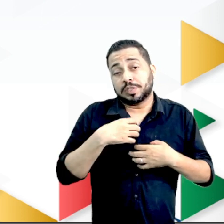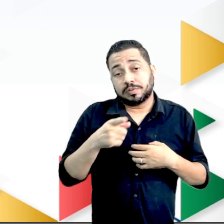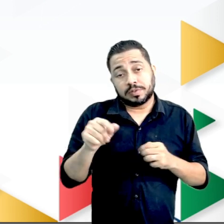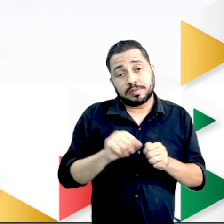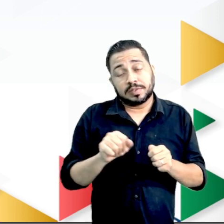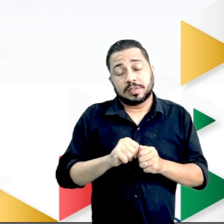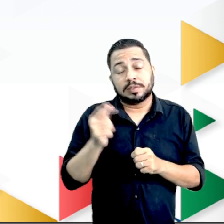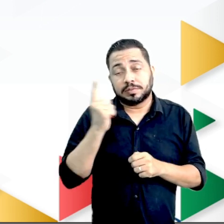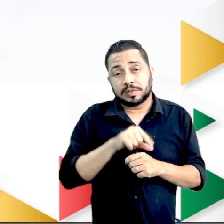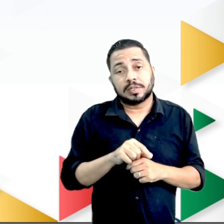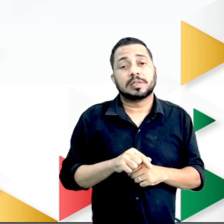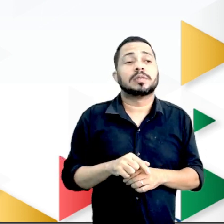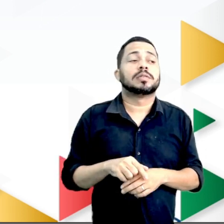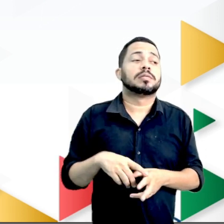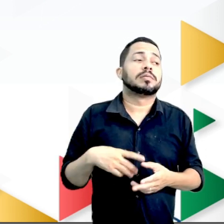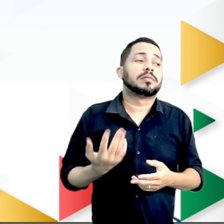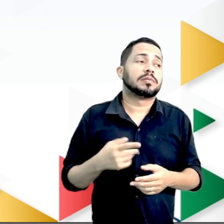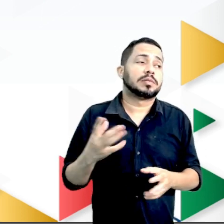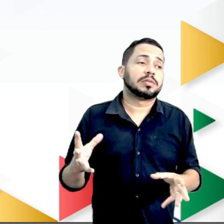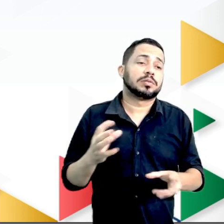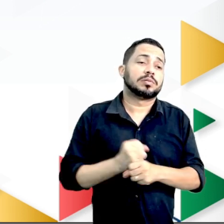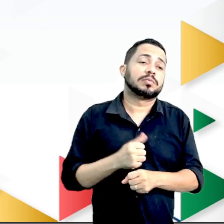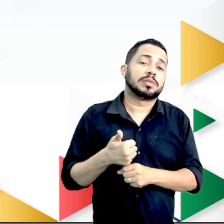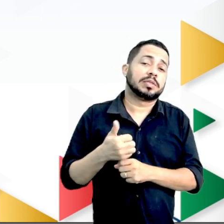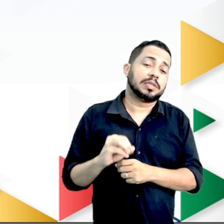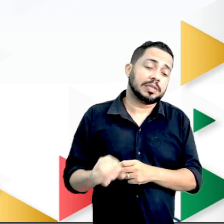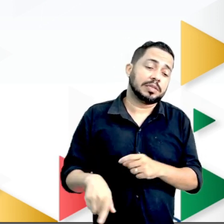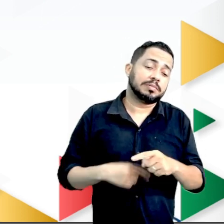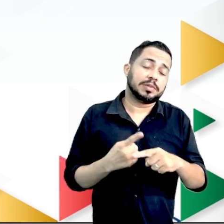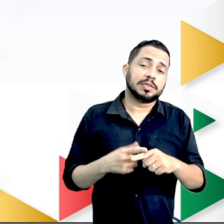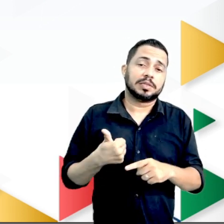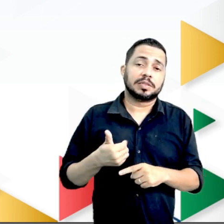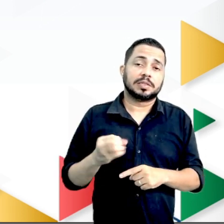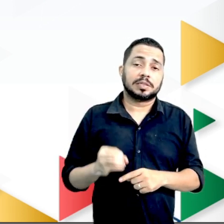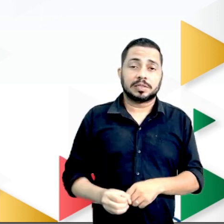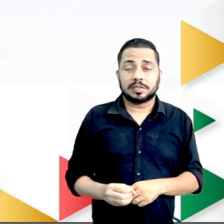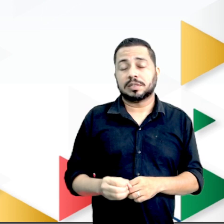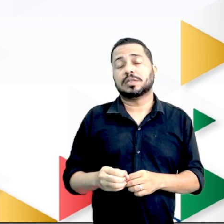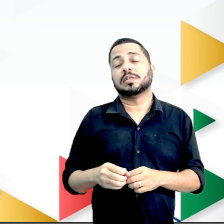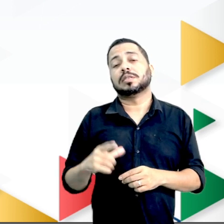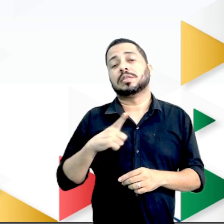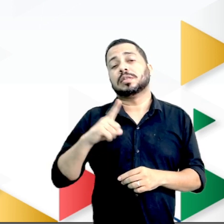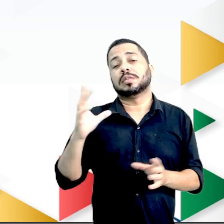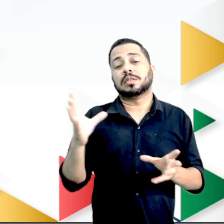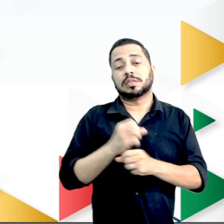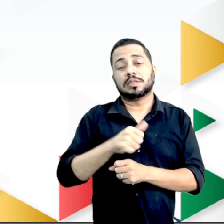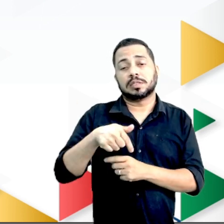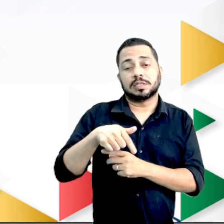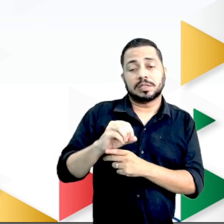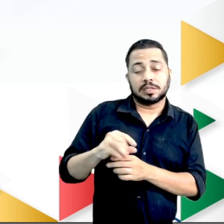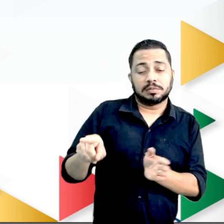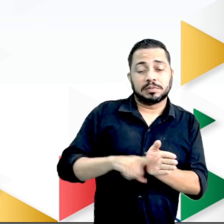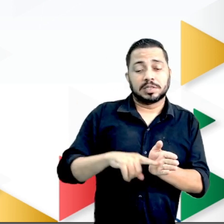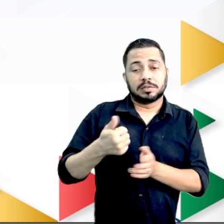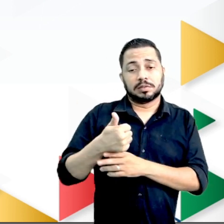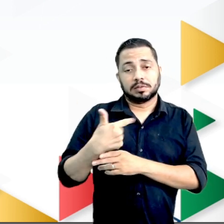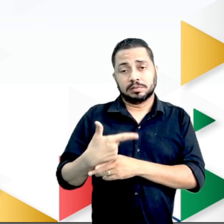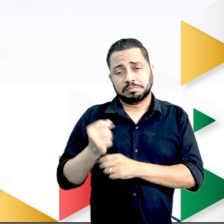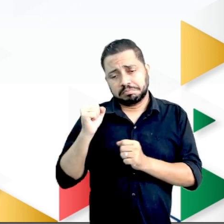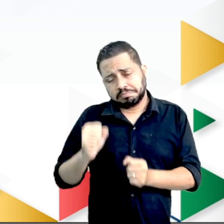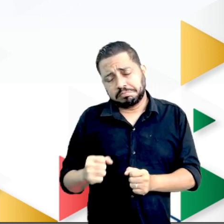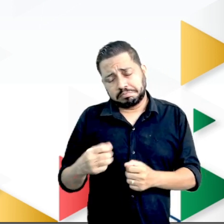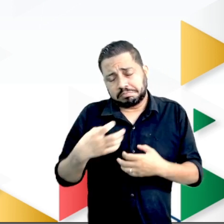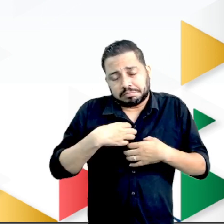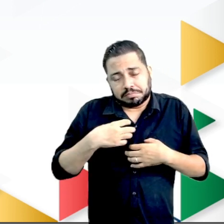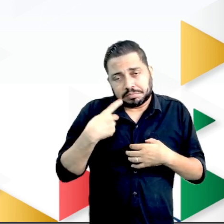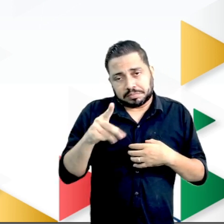dar certo. Bom, nesse caso, a gente somou 10 mais 60, que dá 70 menos 12. Mas podia fazer da forma que